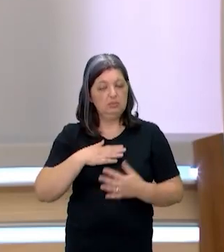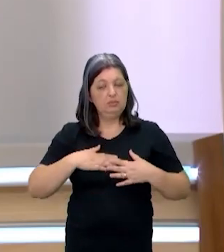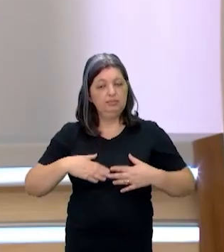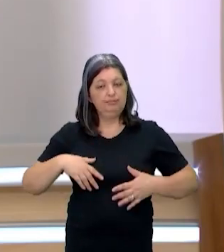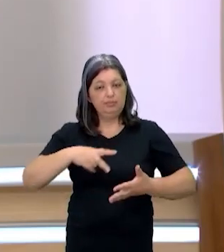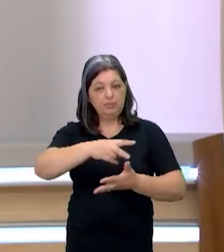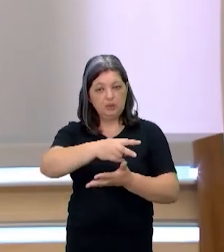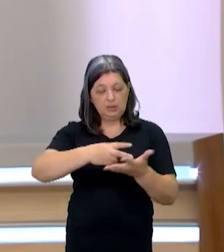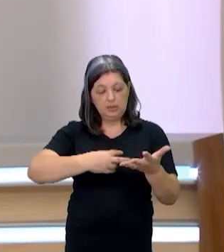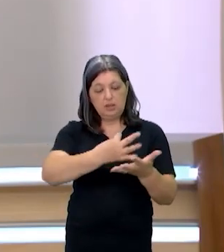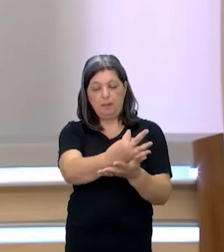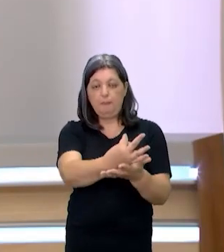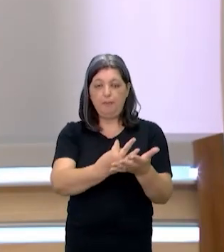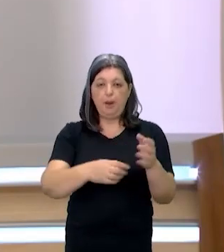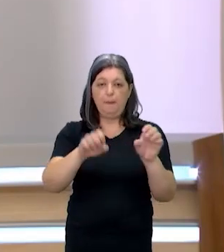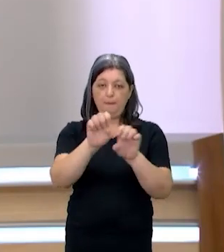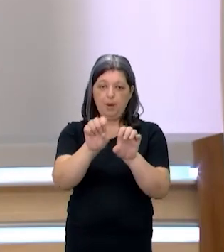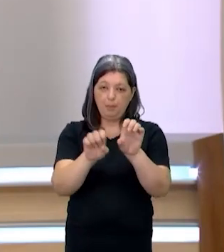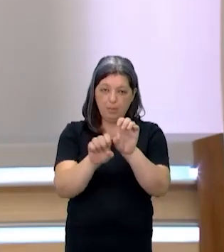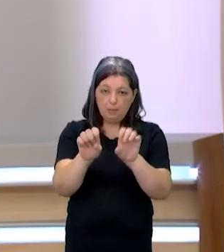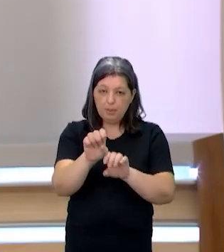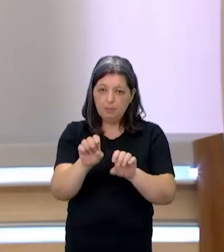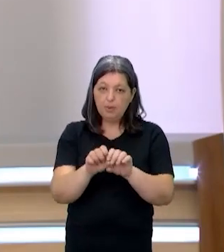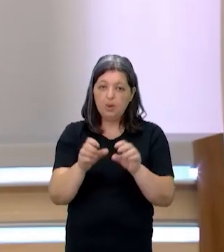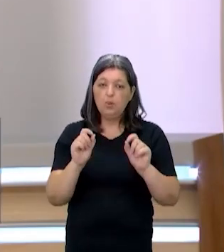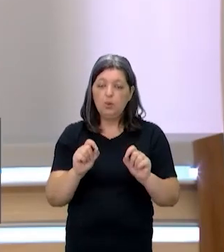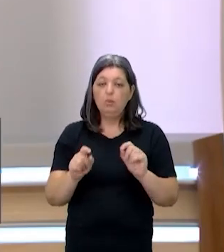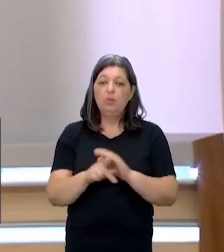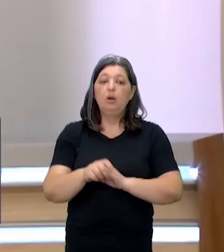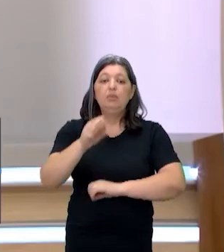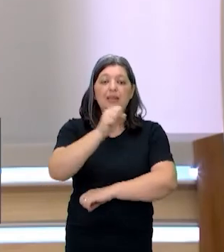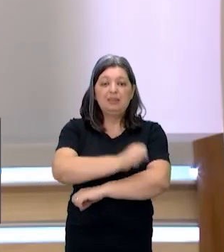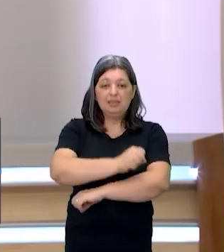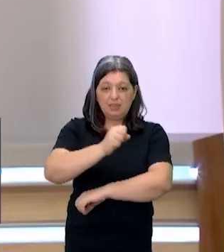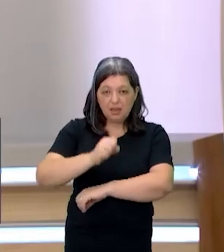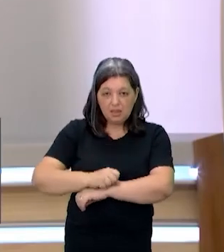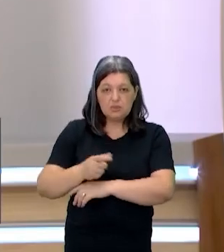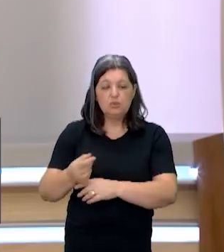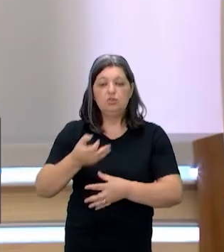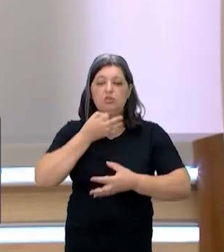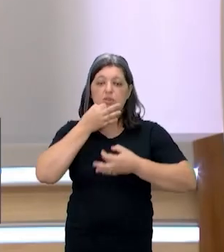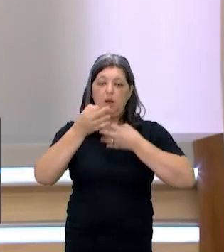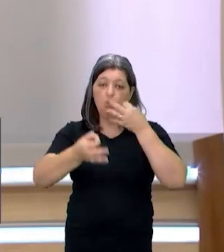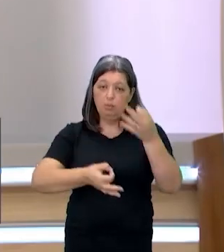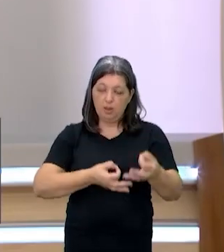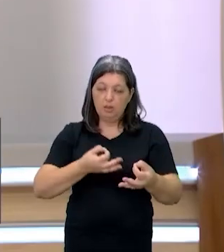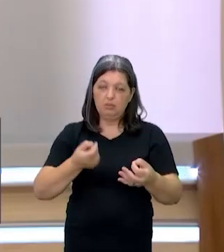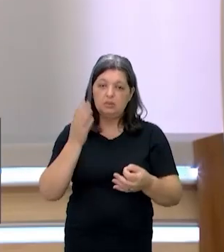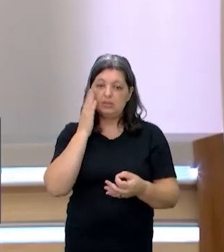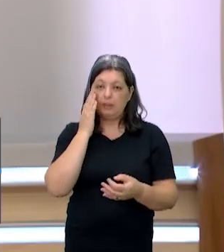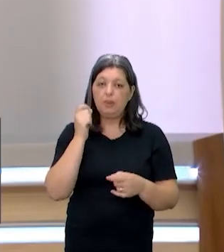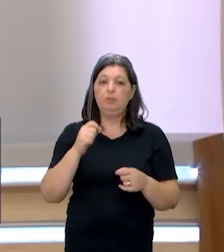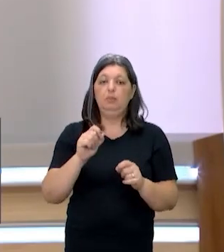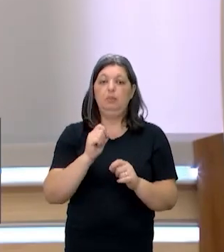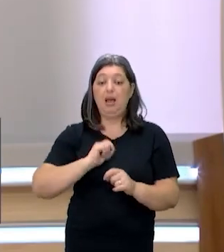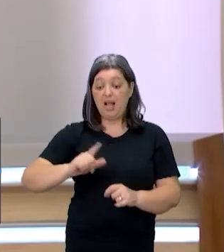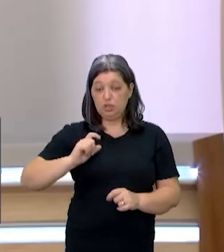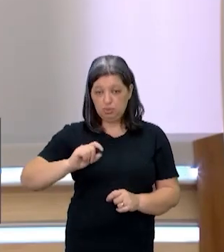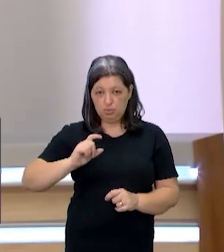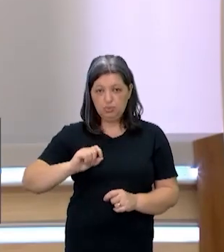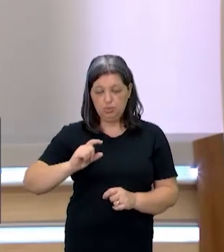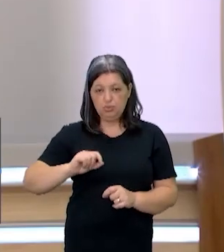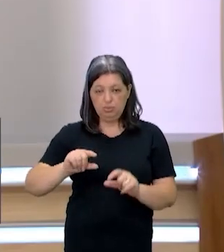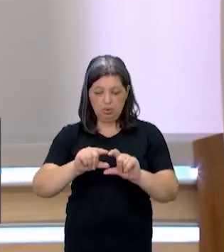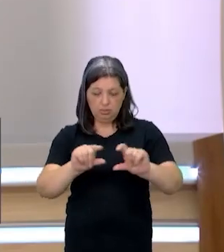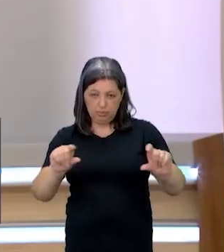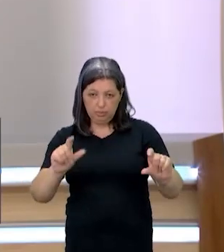esse texto estruturado e onde está a tese, onde estão os argumentos, sabendo que o que está em azul, como eu